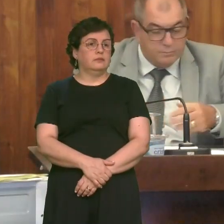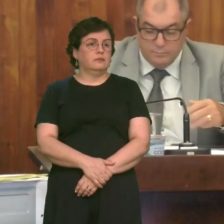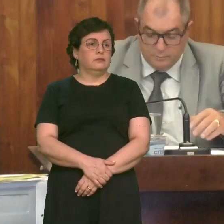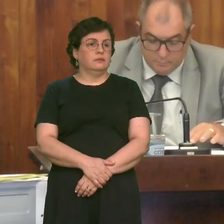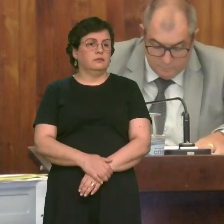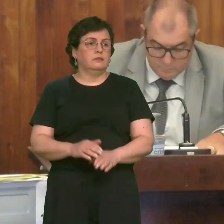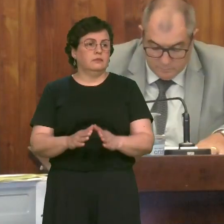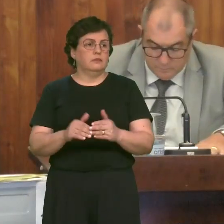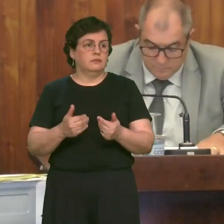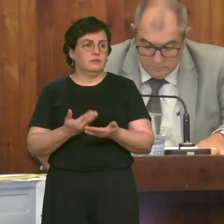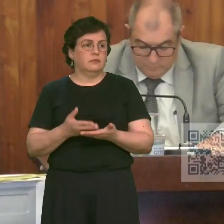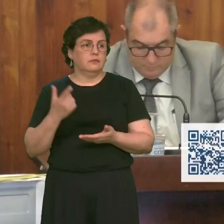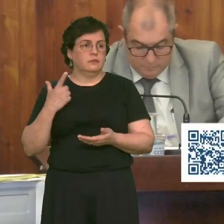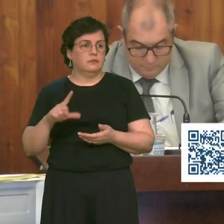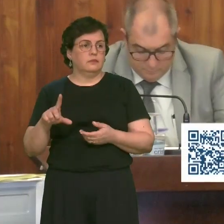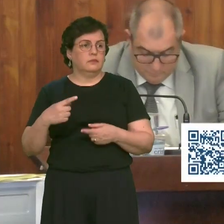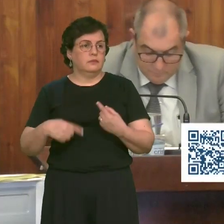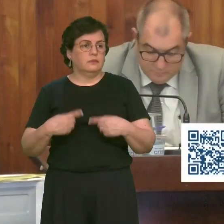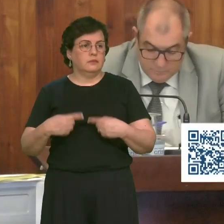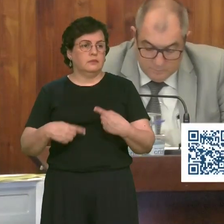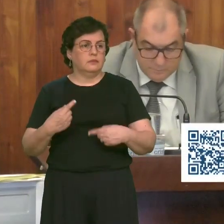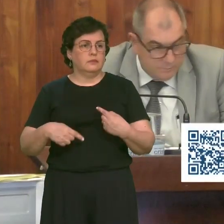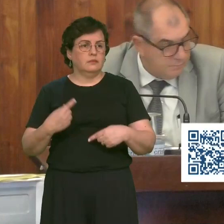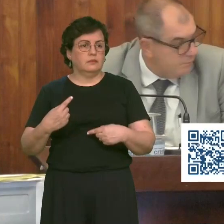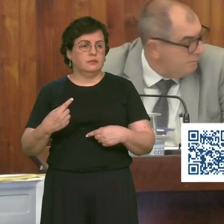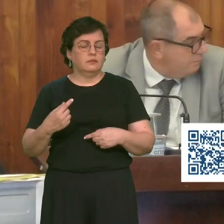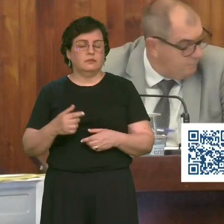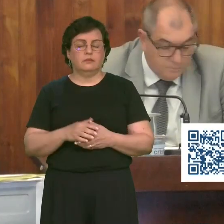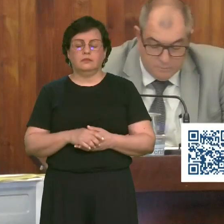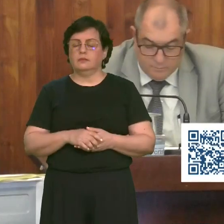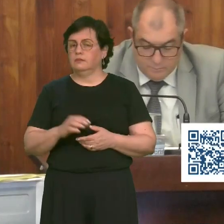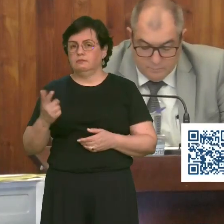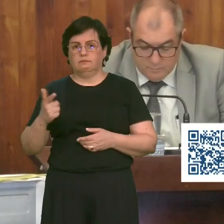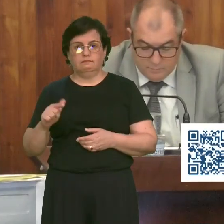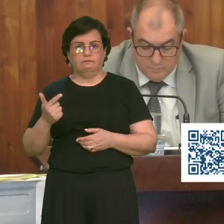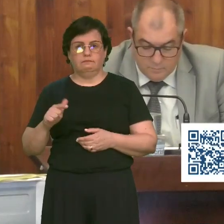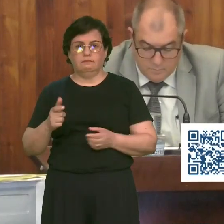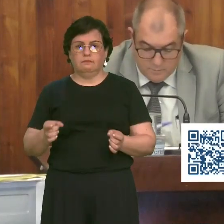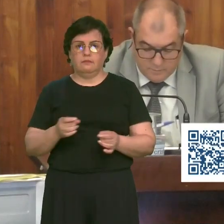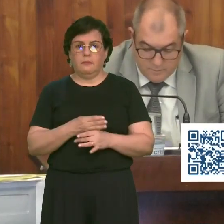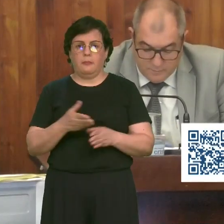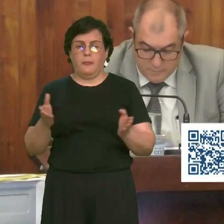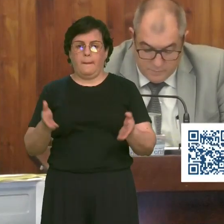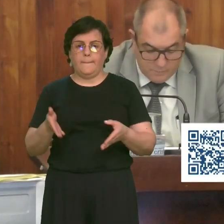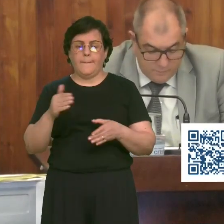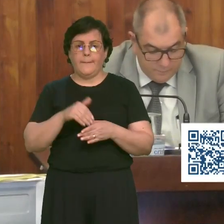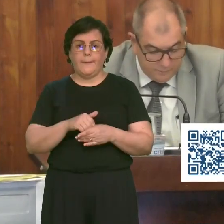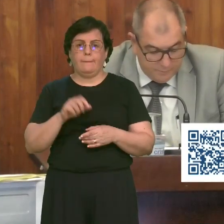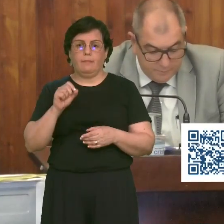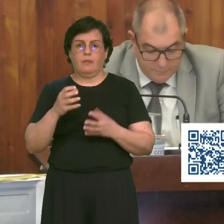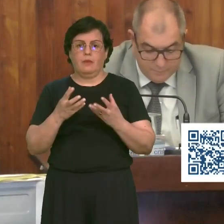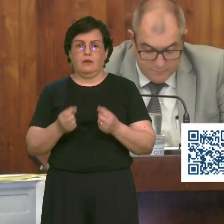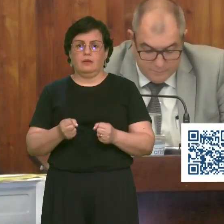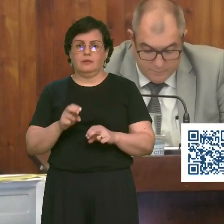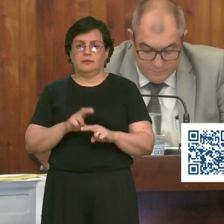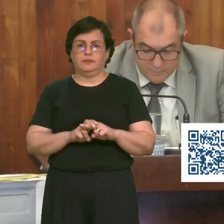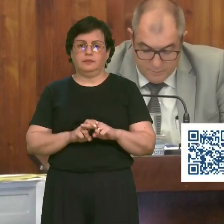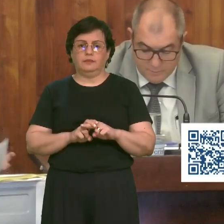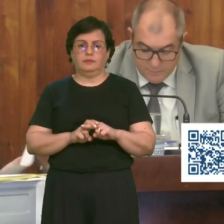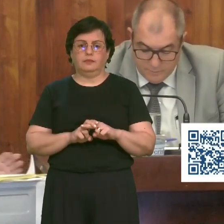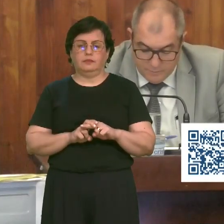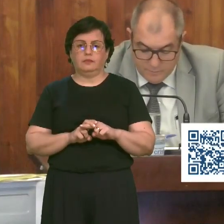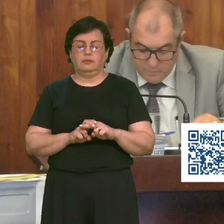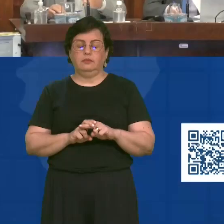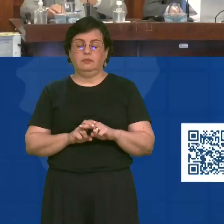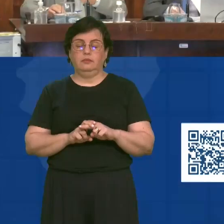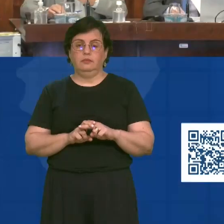requerimento Continua em discussão não havendo vereadores escritos para o debate encerra discussão e vamos ao voto dos vereadores que aprovam o requerimento